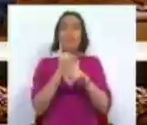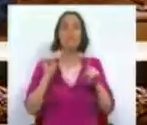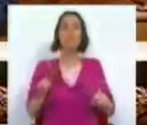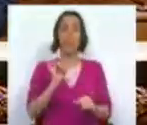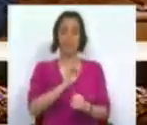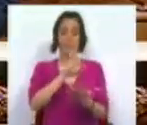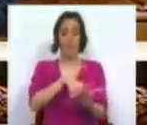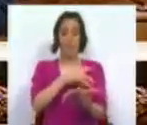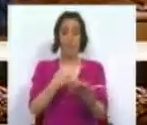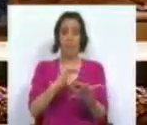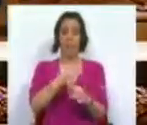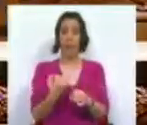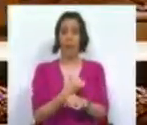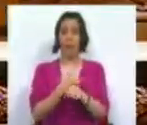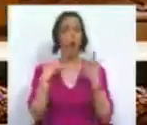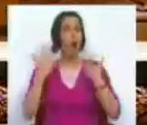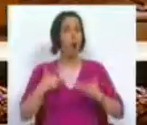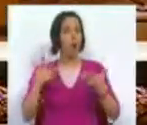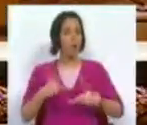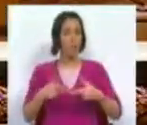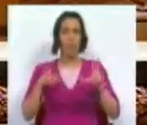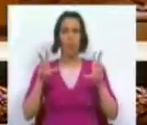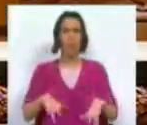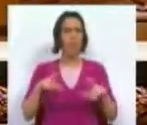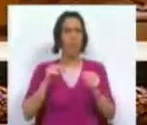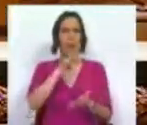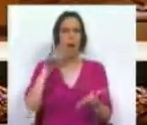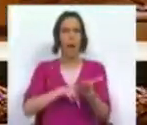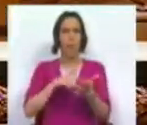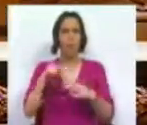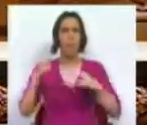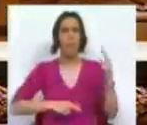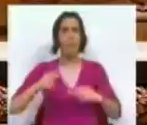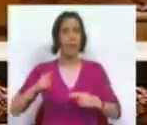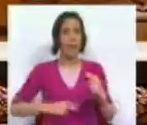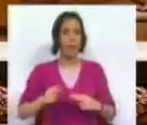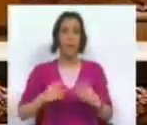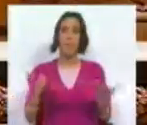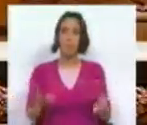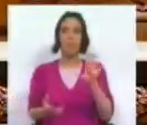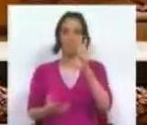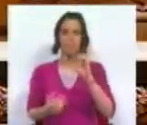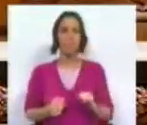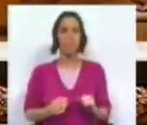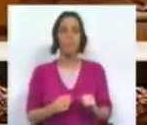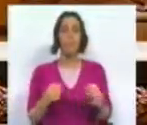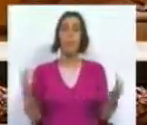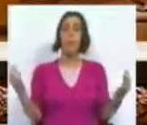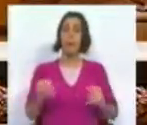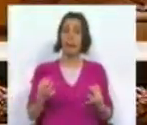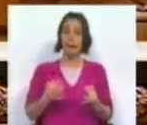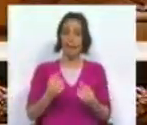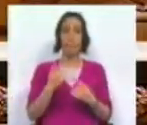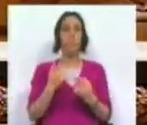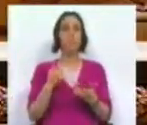facto de os seus planos de atividade e orçamentos nunca terem sido aprovados pelas finanças. Mas, apesar de ter